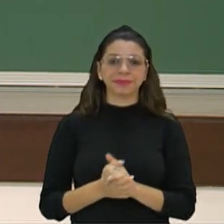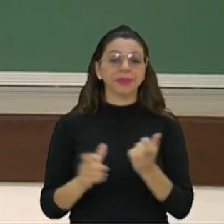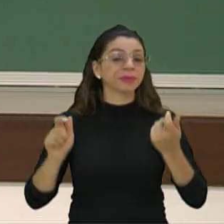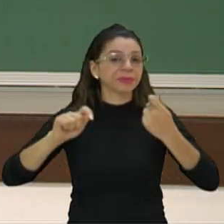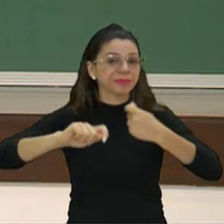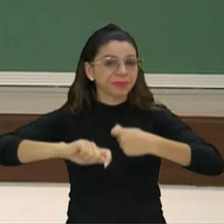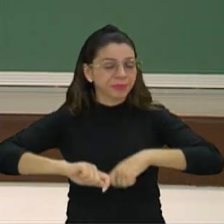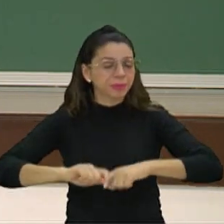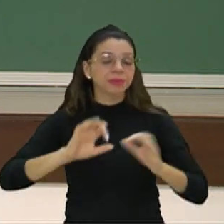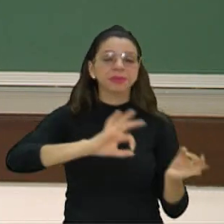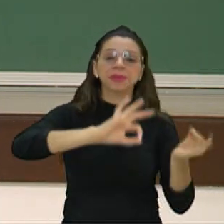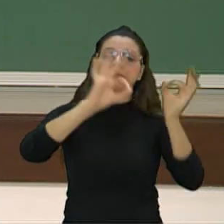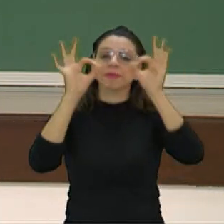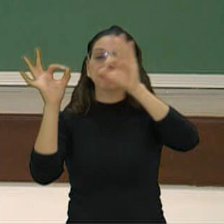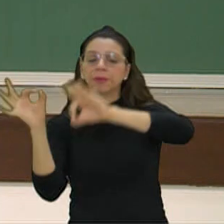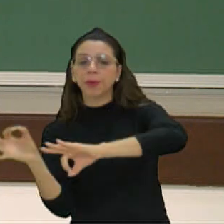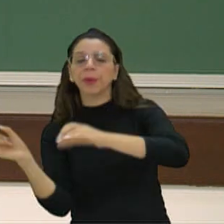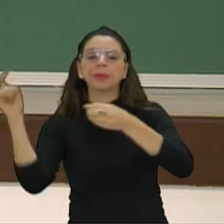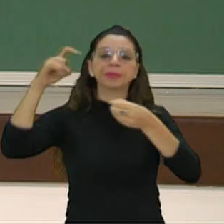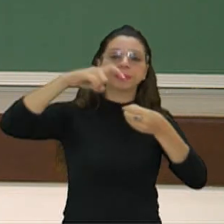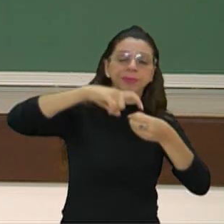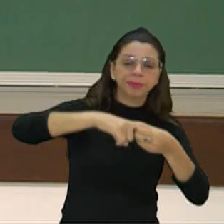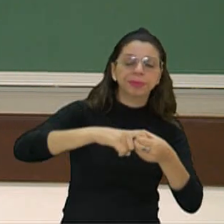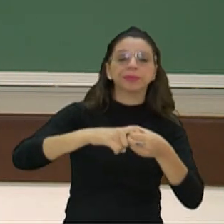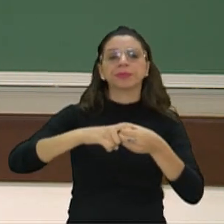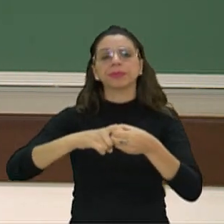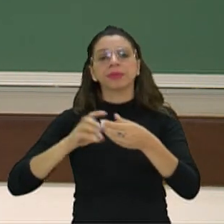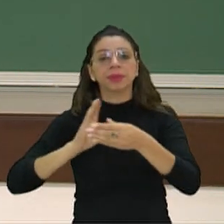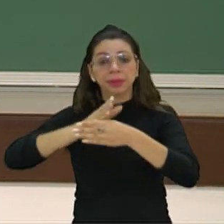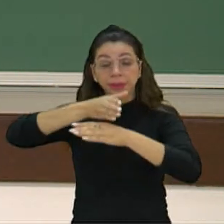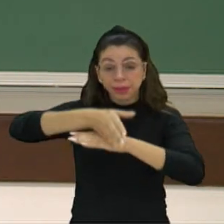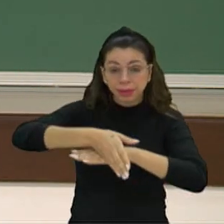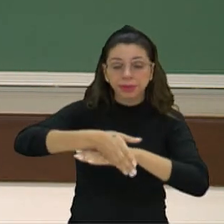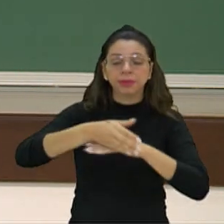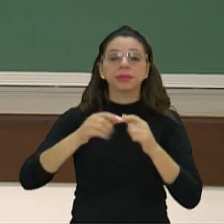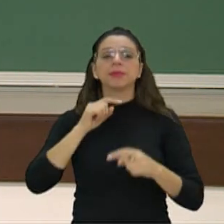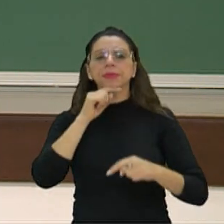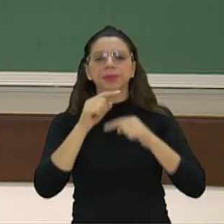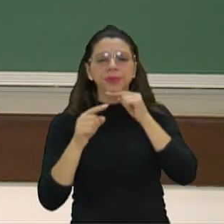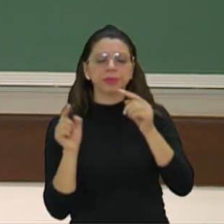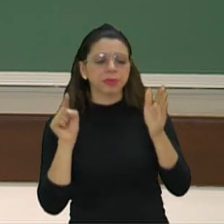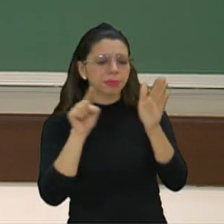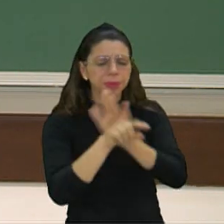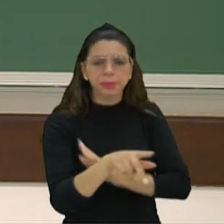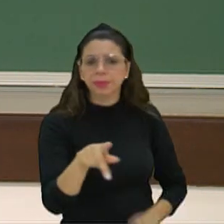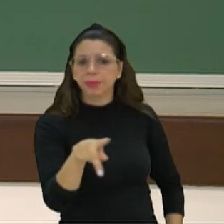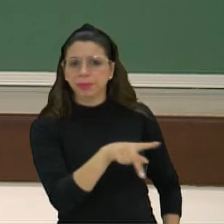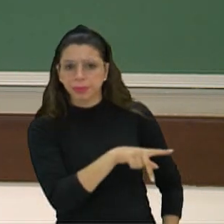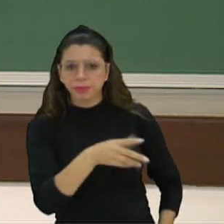for, revejam, acessem esse material, tire todas as suas dúvidas